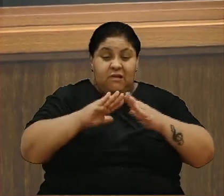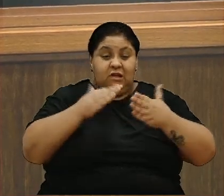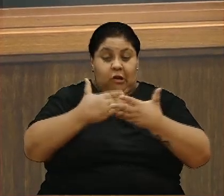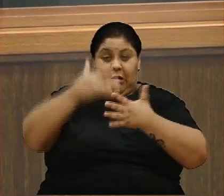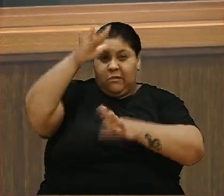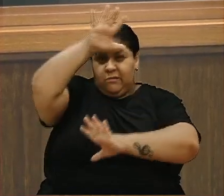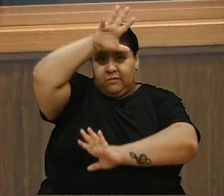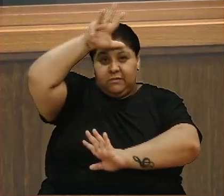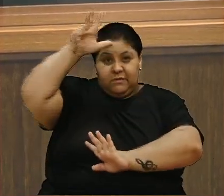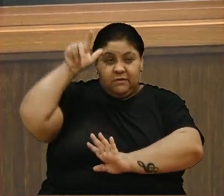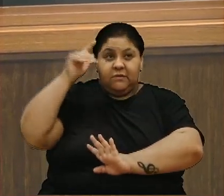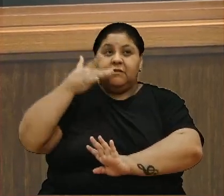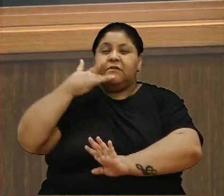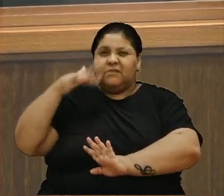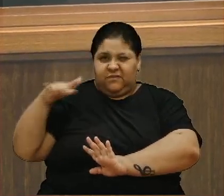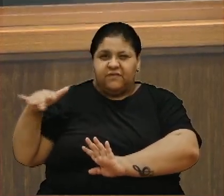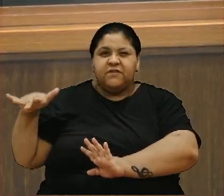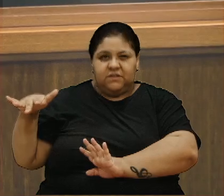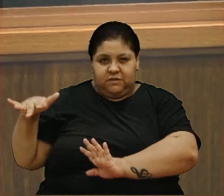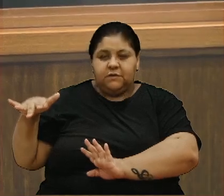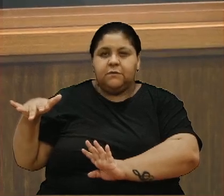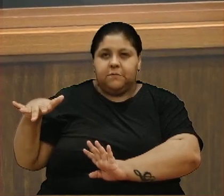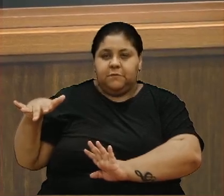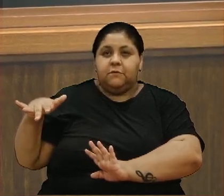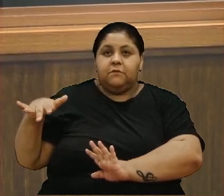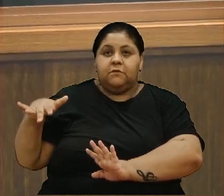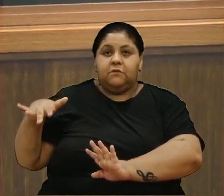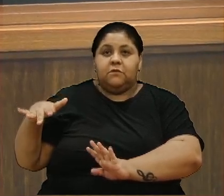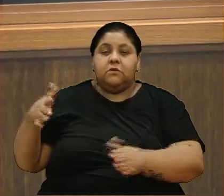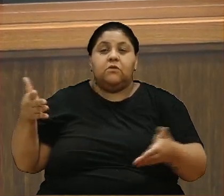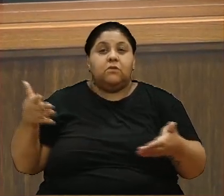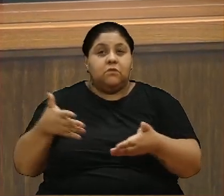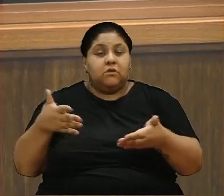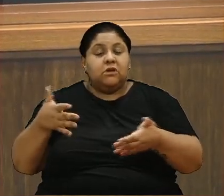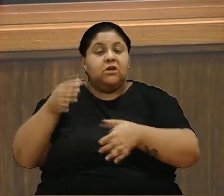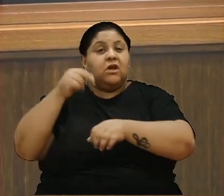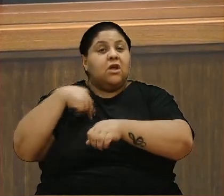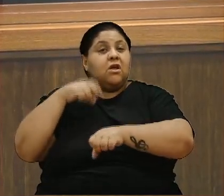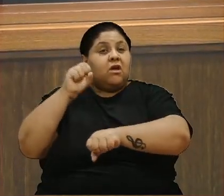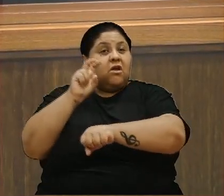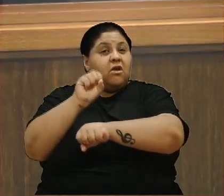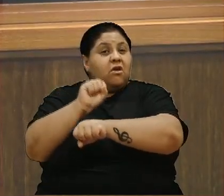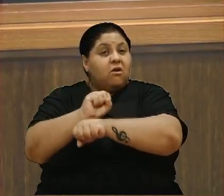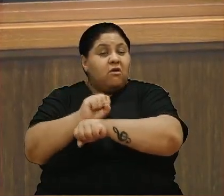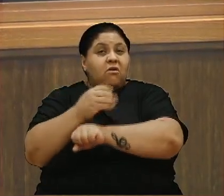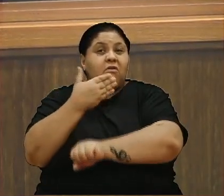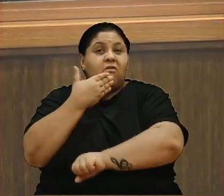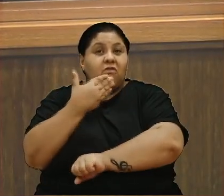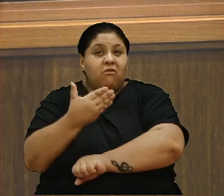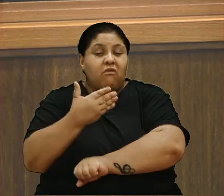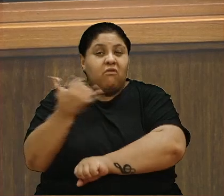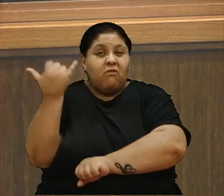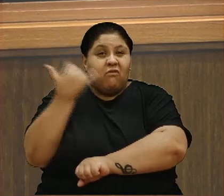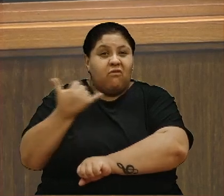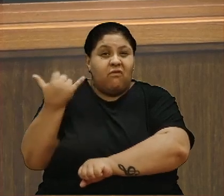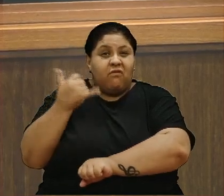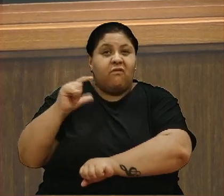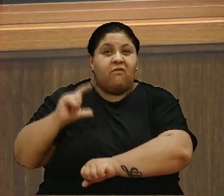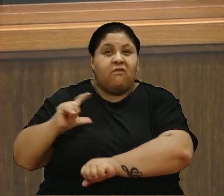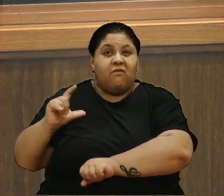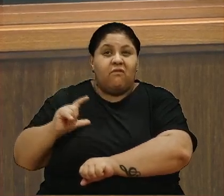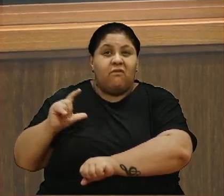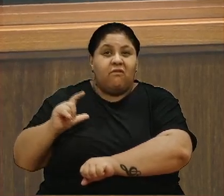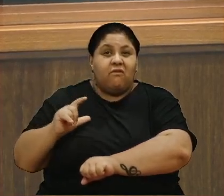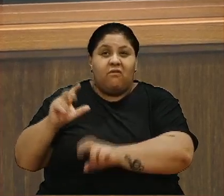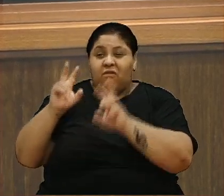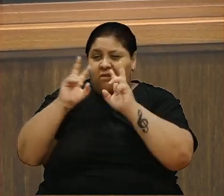municipais infantis, as escolas conveniadas. Estou ainda aguardando um pedido de informação que tenho que dar uma olhadinha,